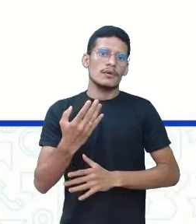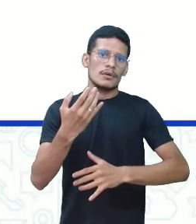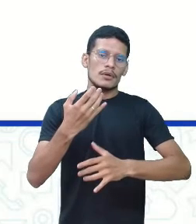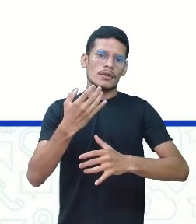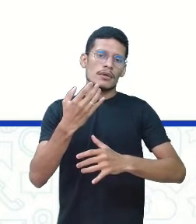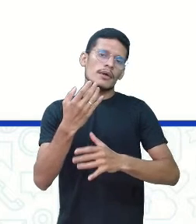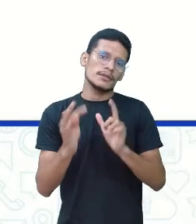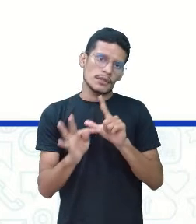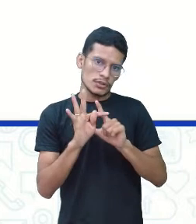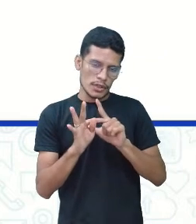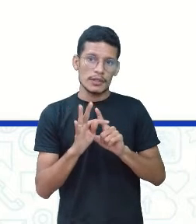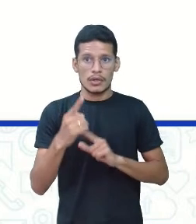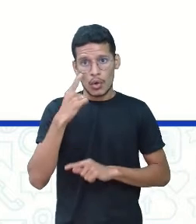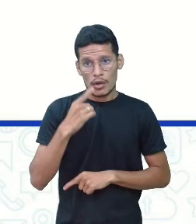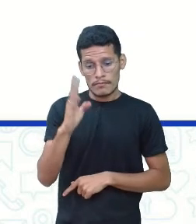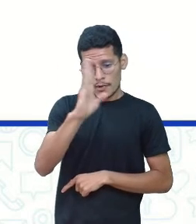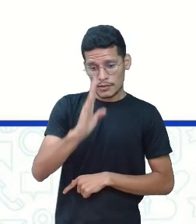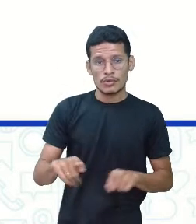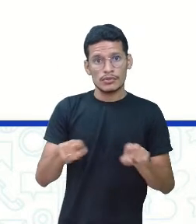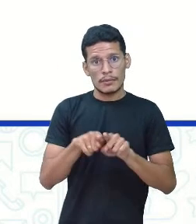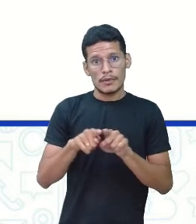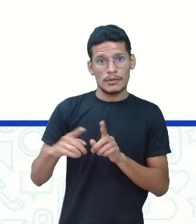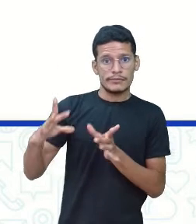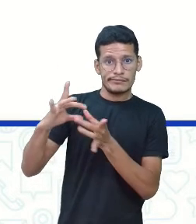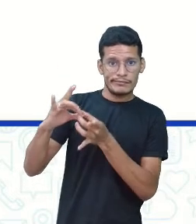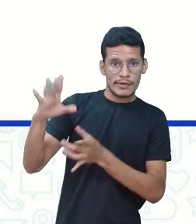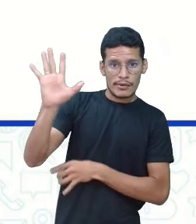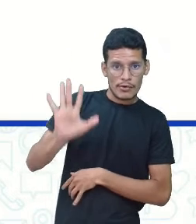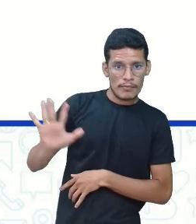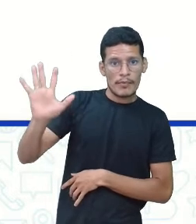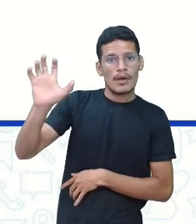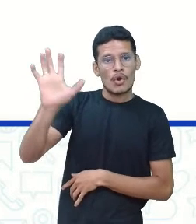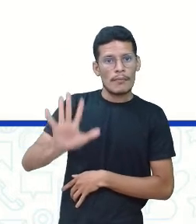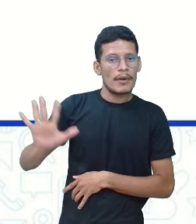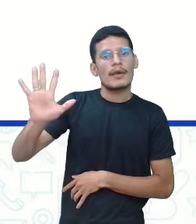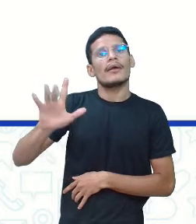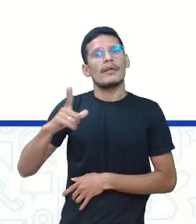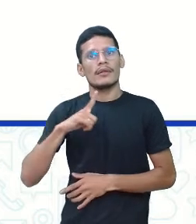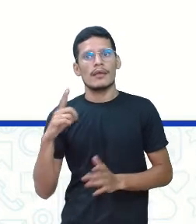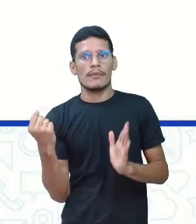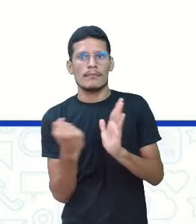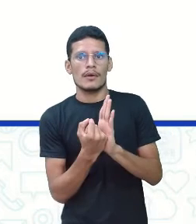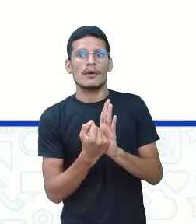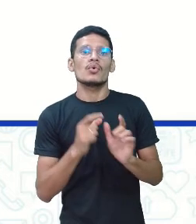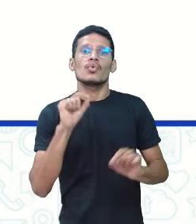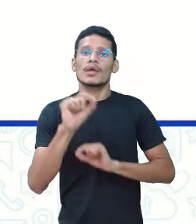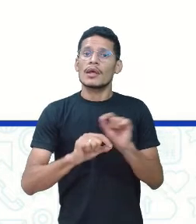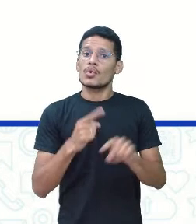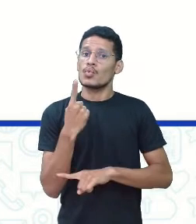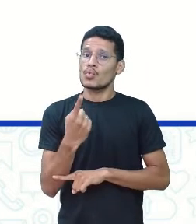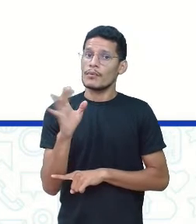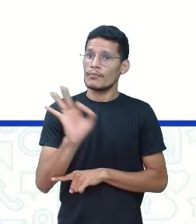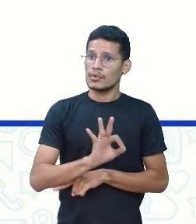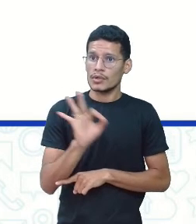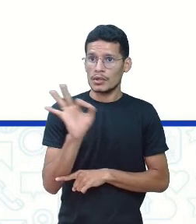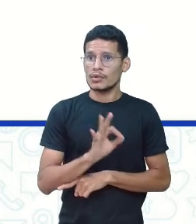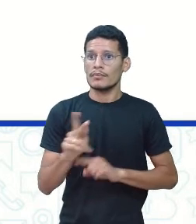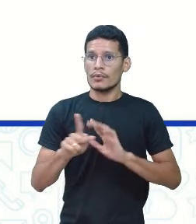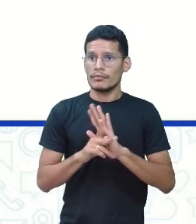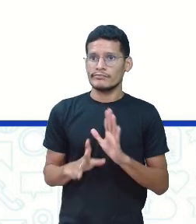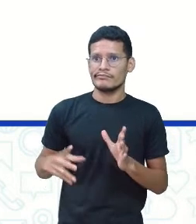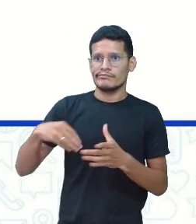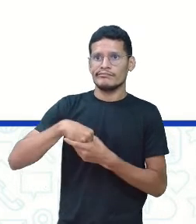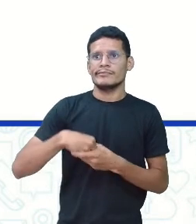e na União Europeia, são apresentados rótulos de produtos com até 1% de